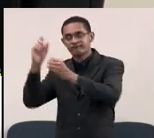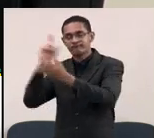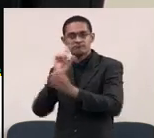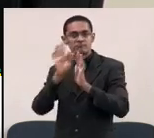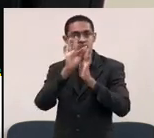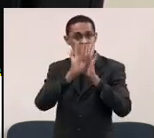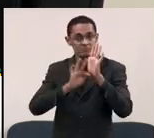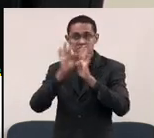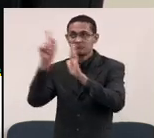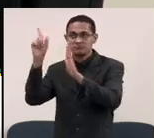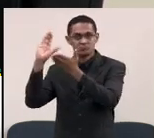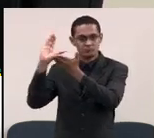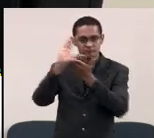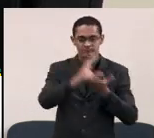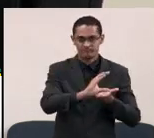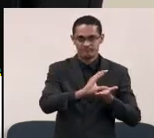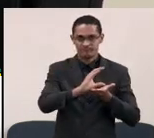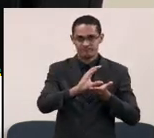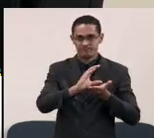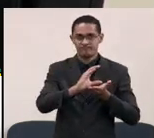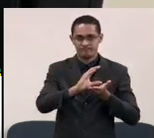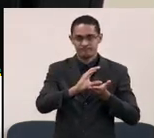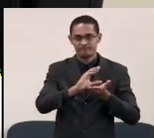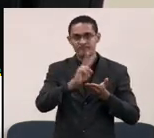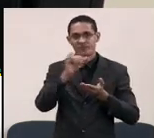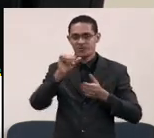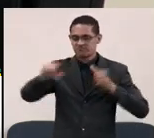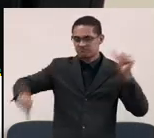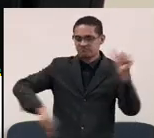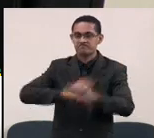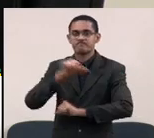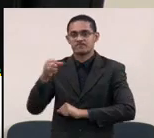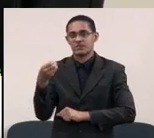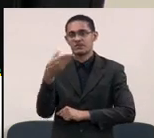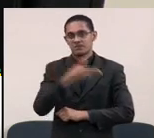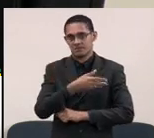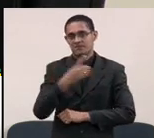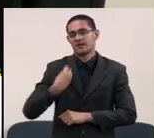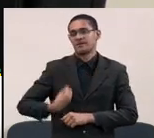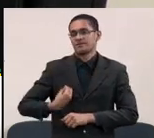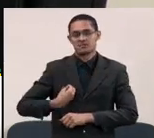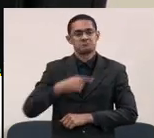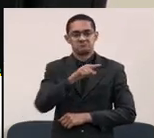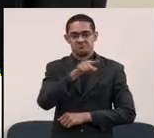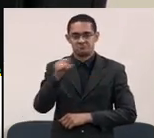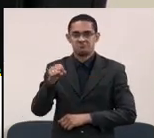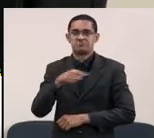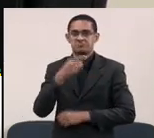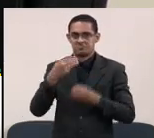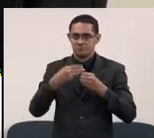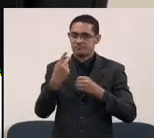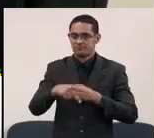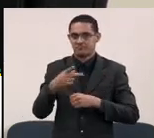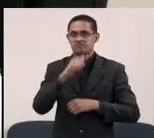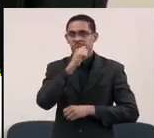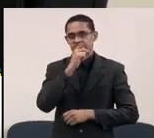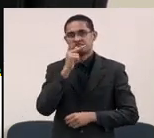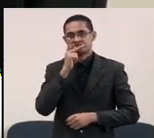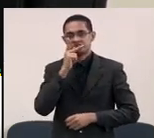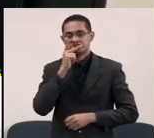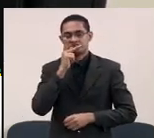prefeitura está fazendo, que vai revolucionar a vida de nós, munícipes do município de